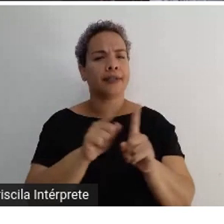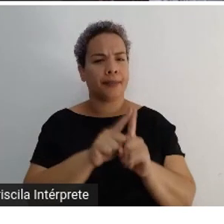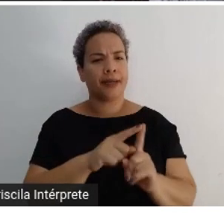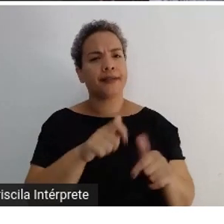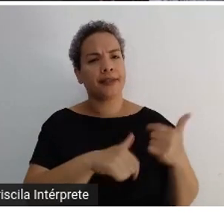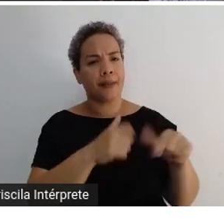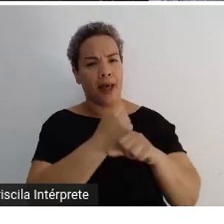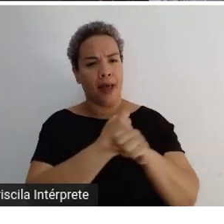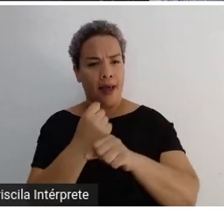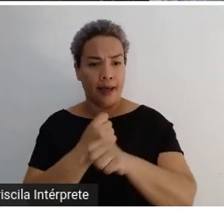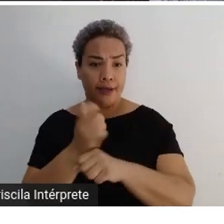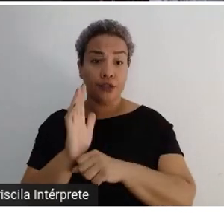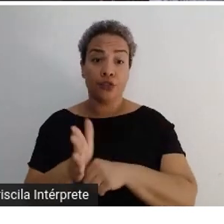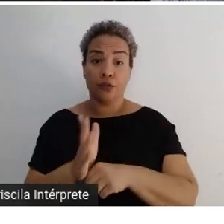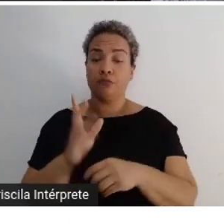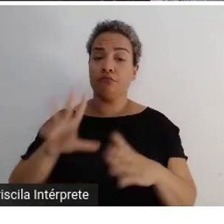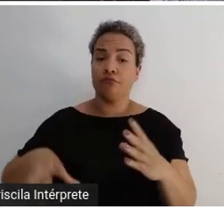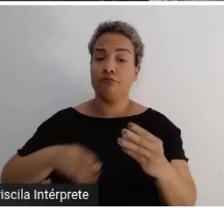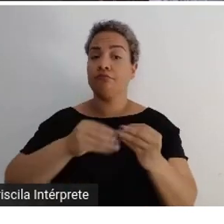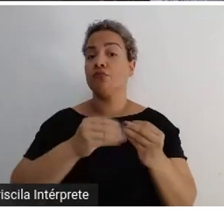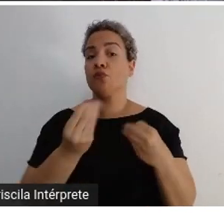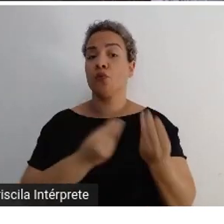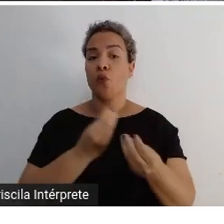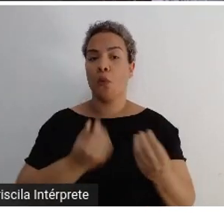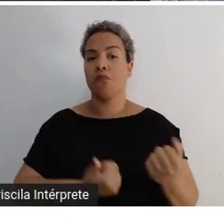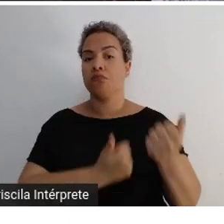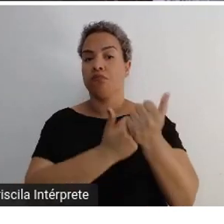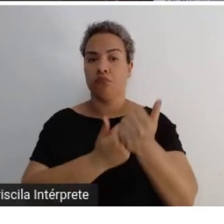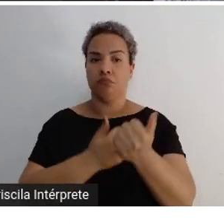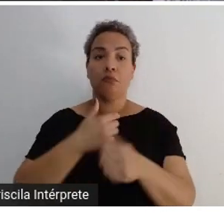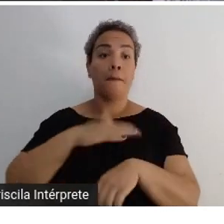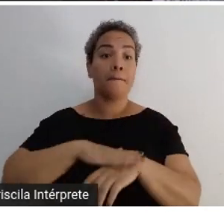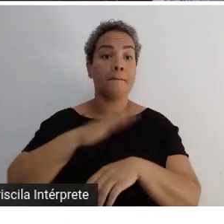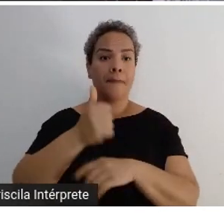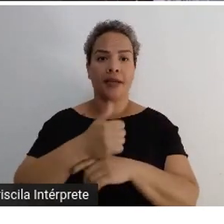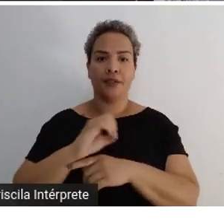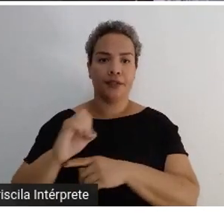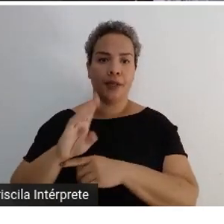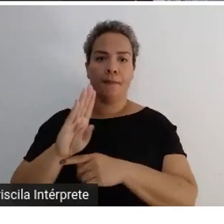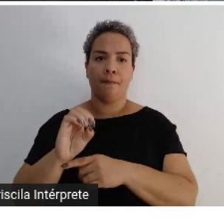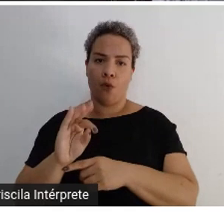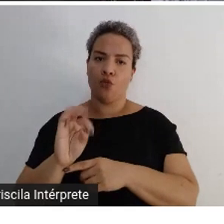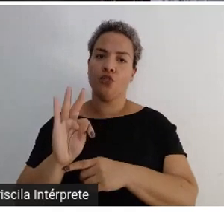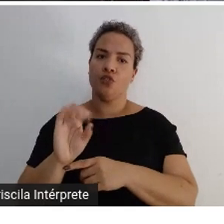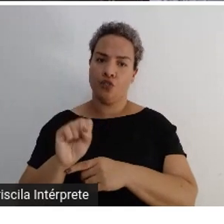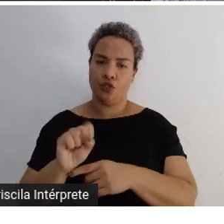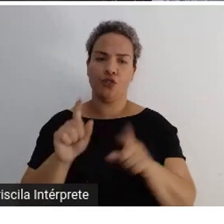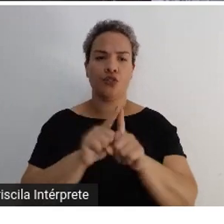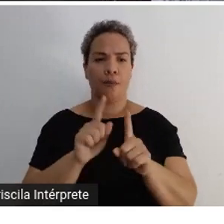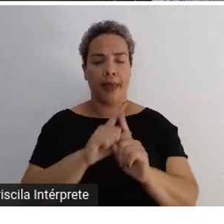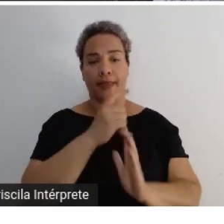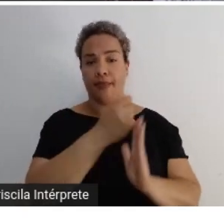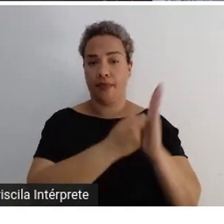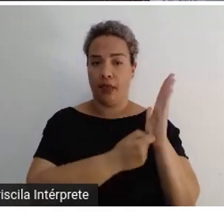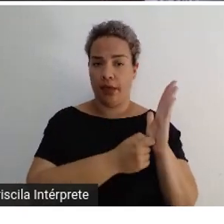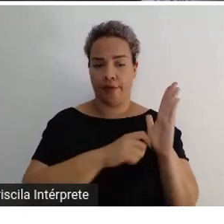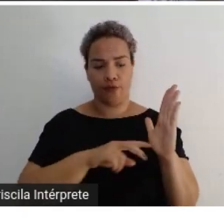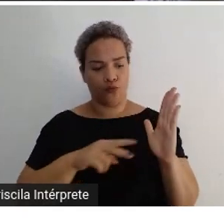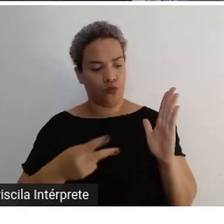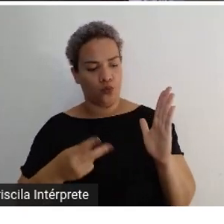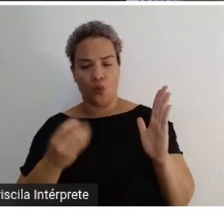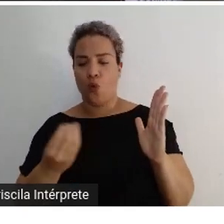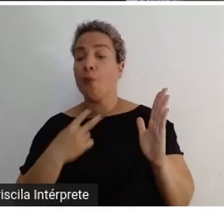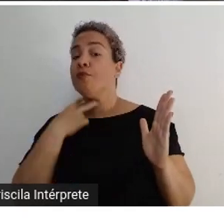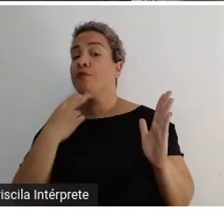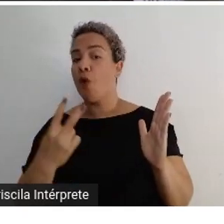de implantação e da sustentação de mais de 100 bots entre o canal de texto e canal de